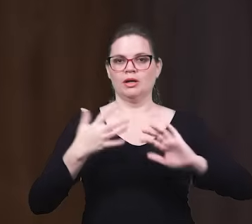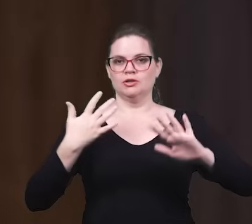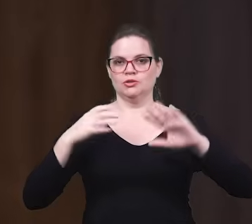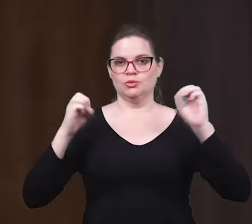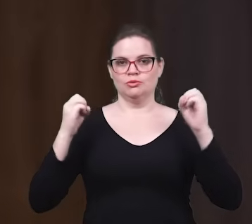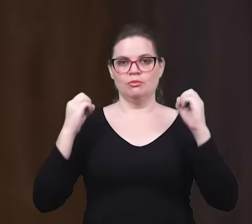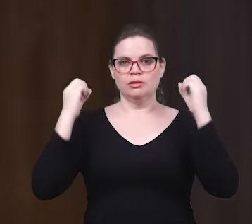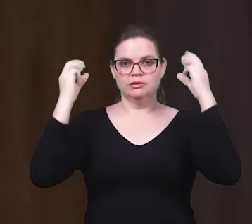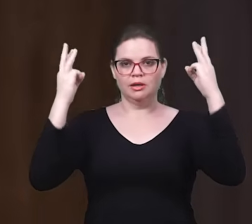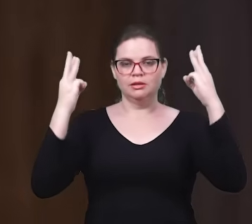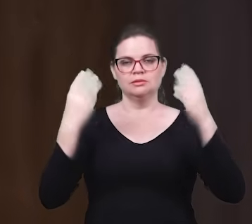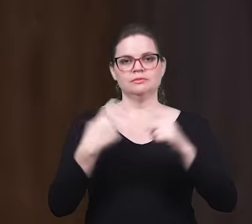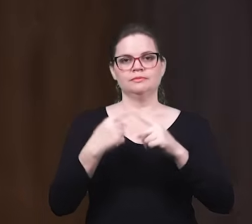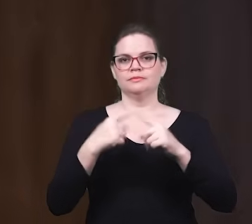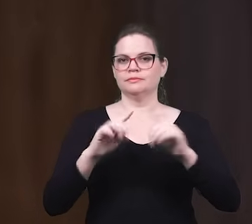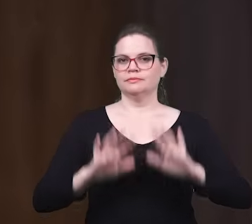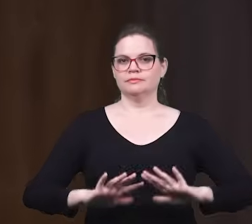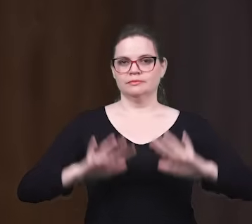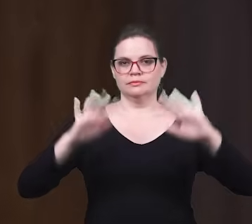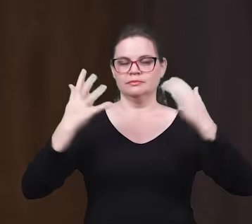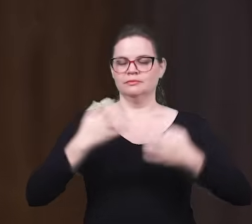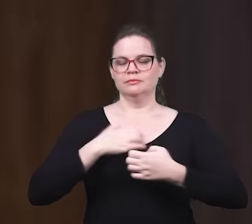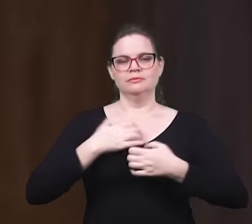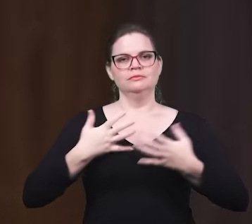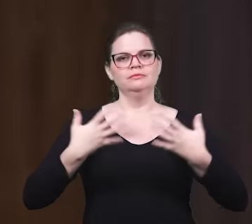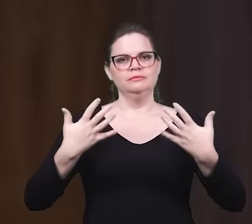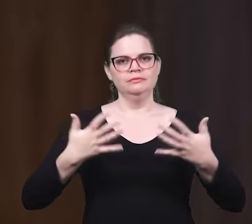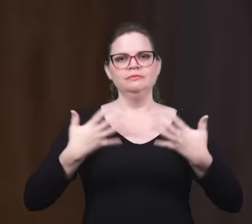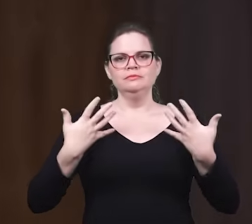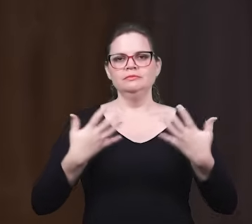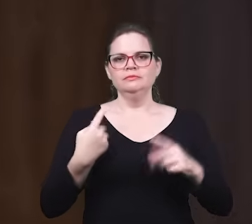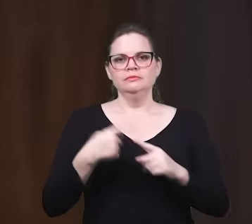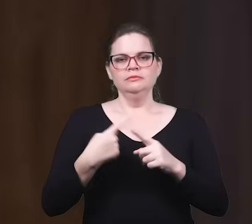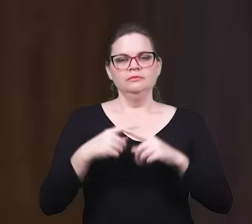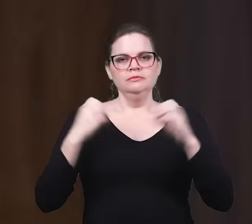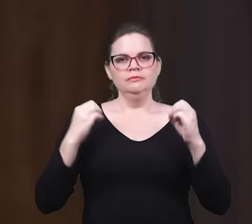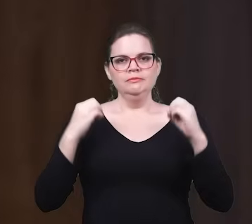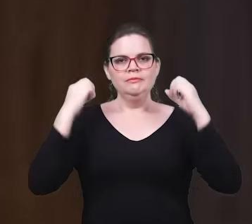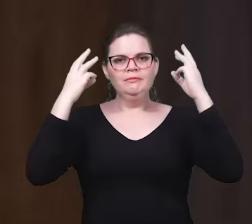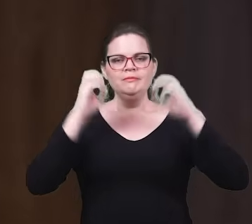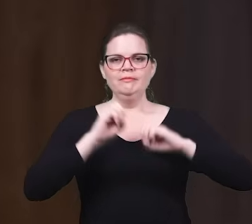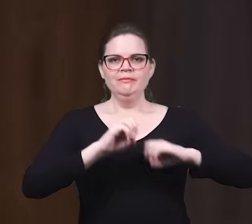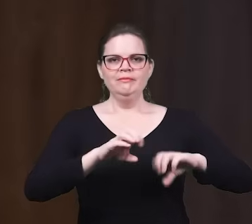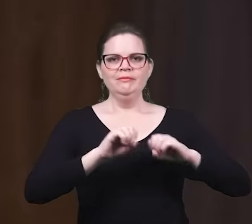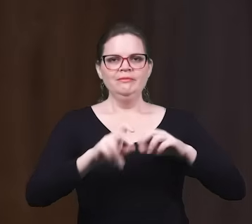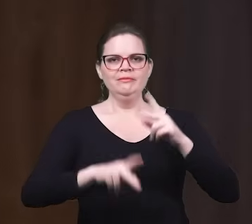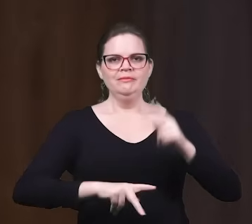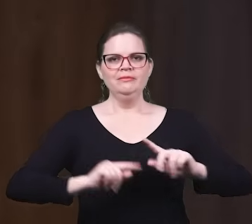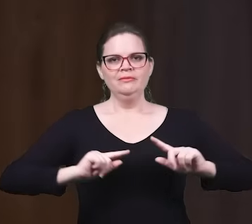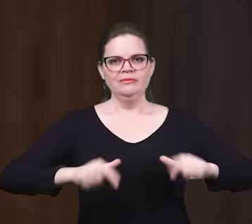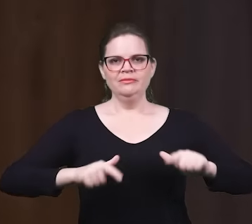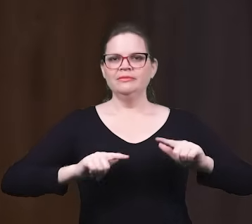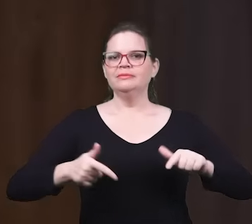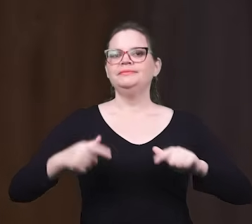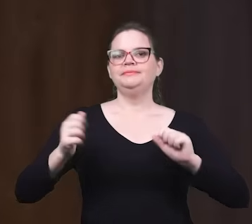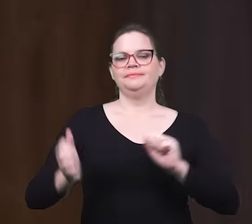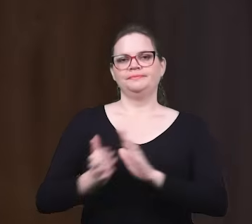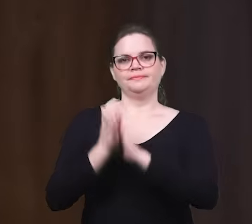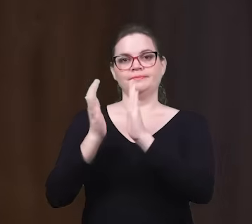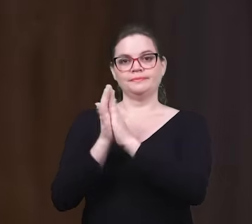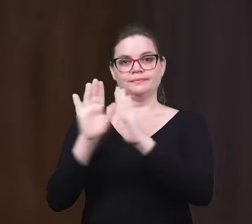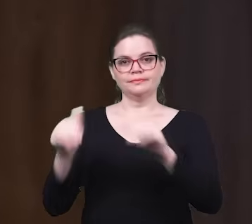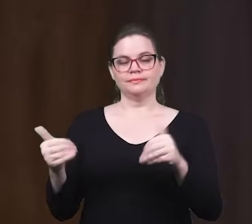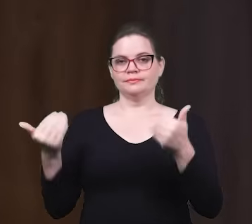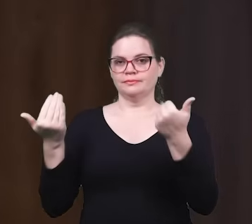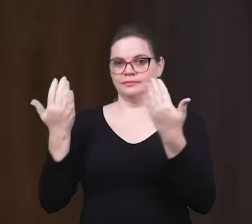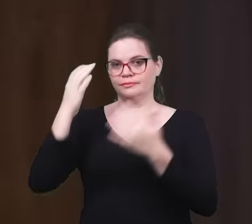Moisés, aquela festa de alegria em que Moisés ensinou o povo de Israel a louvar ao